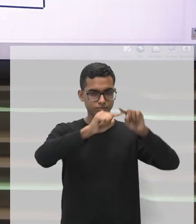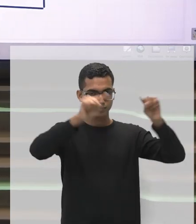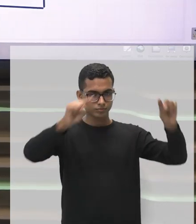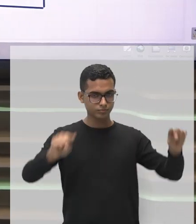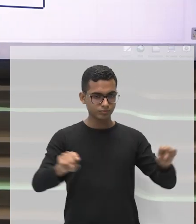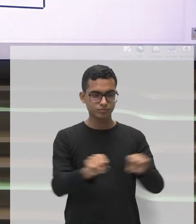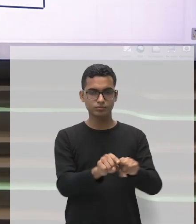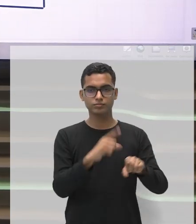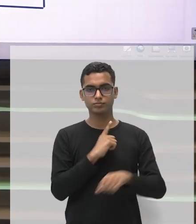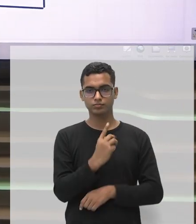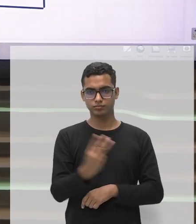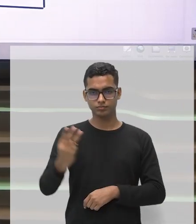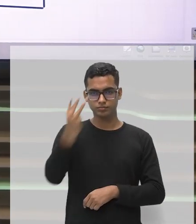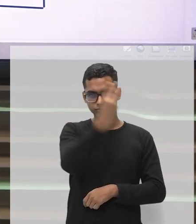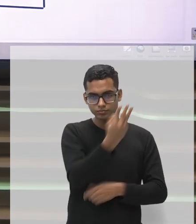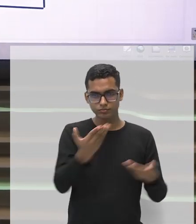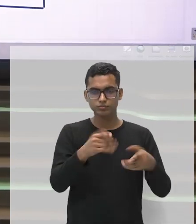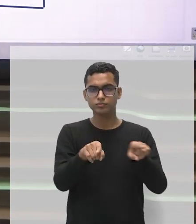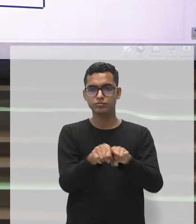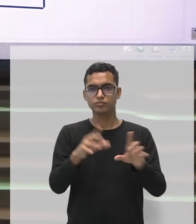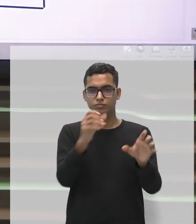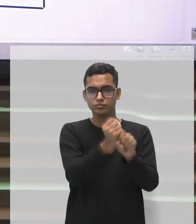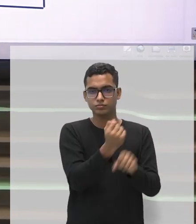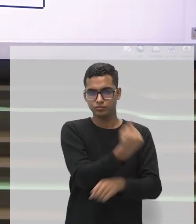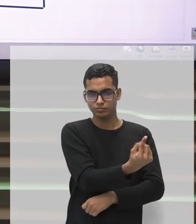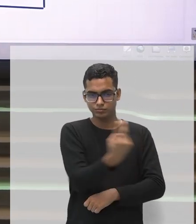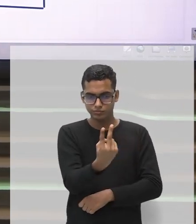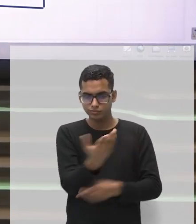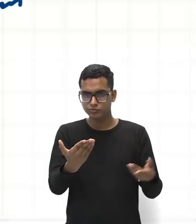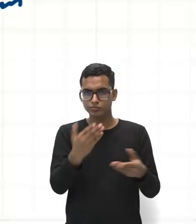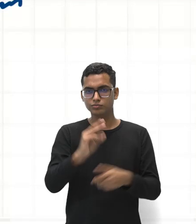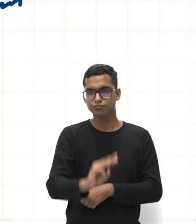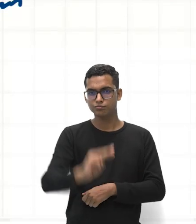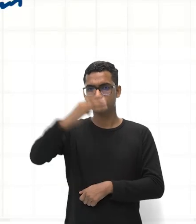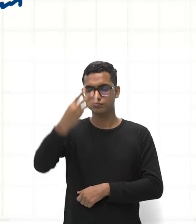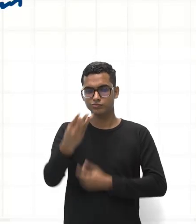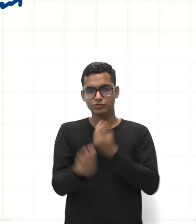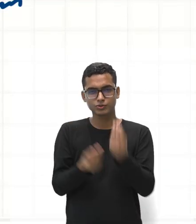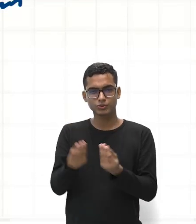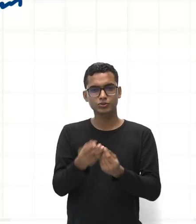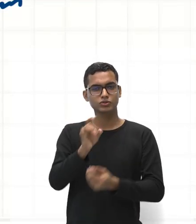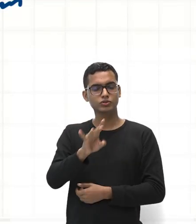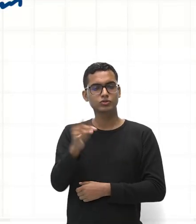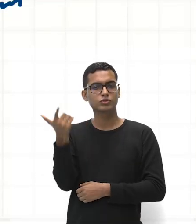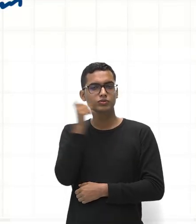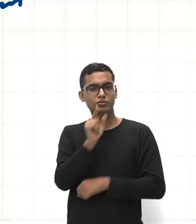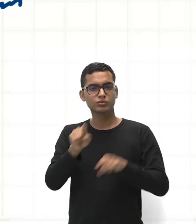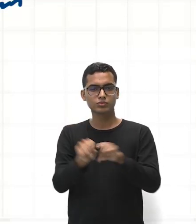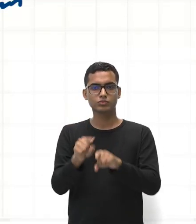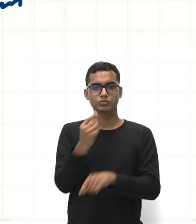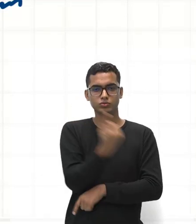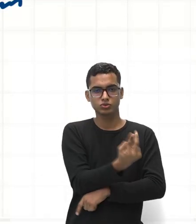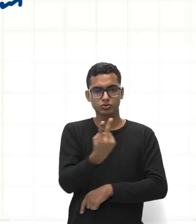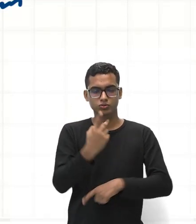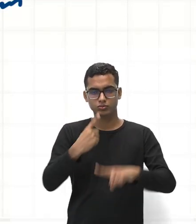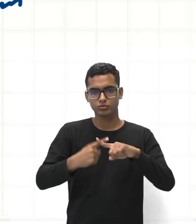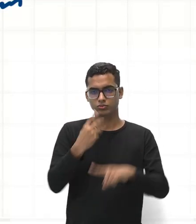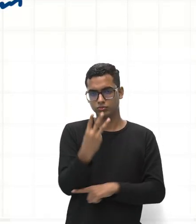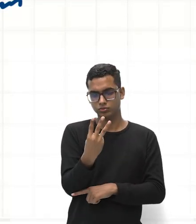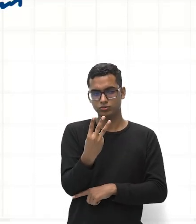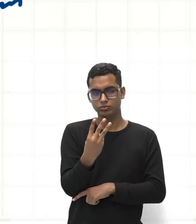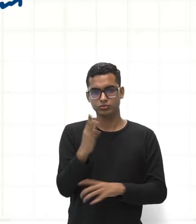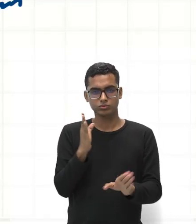do primeiro quadrado nós tínhamos, o perímetro era 12, se ele também vai triplicar, ó, podíamos só pensar assim, ó. Vou multiplicar por 3, com certeza,